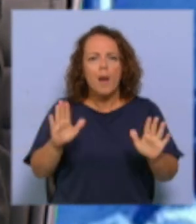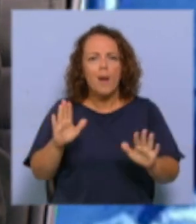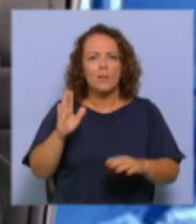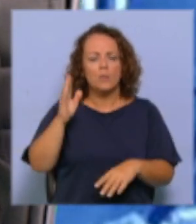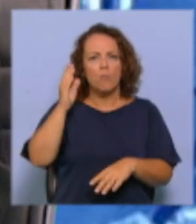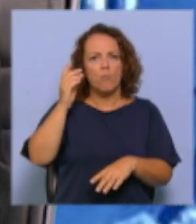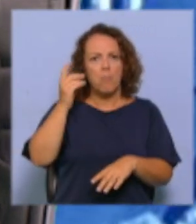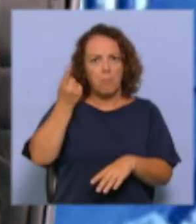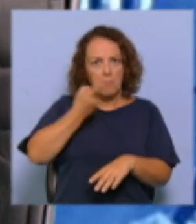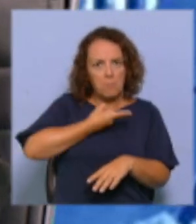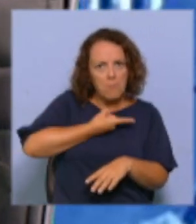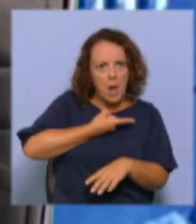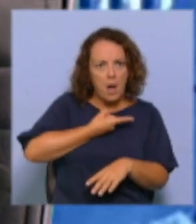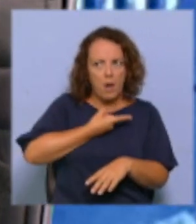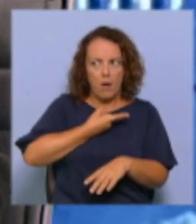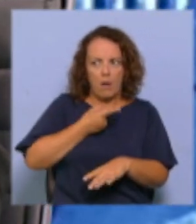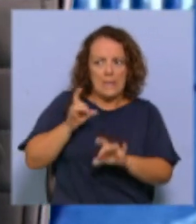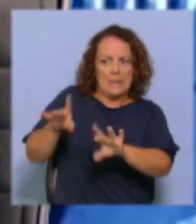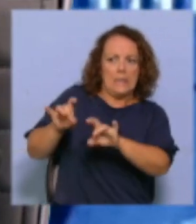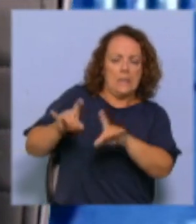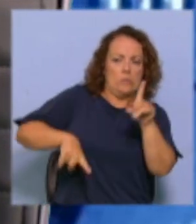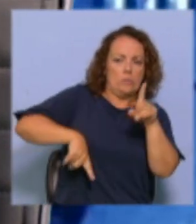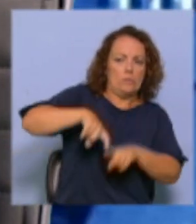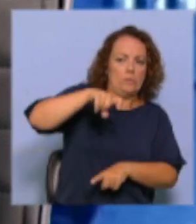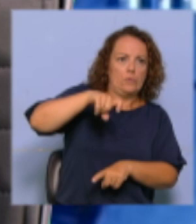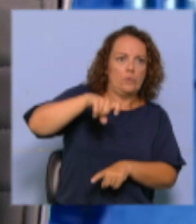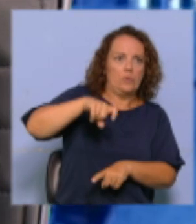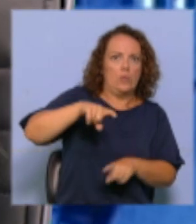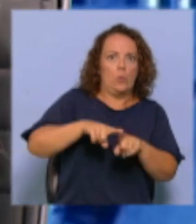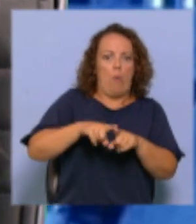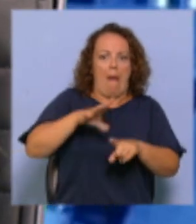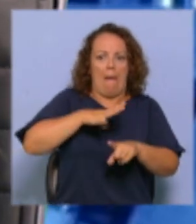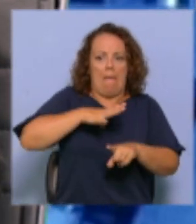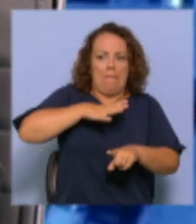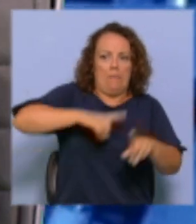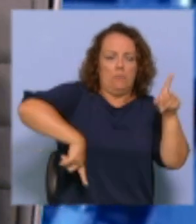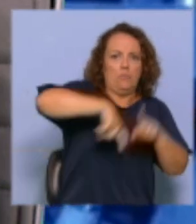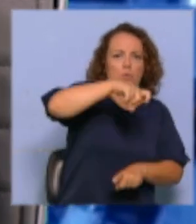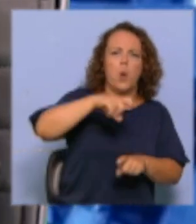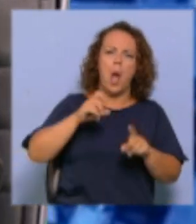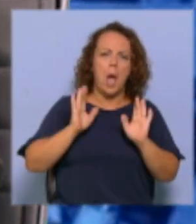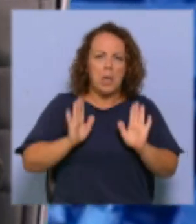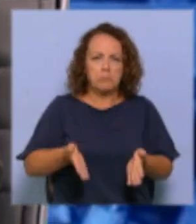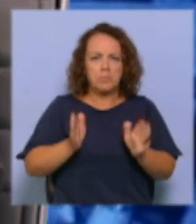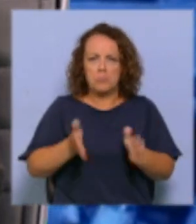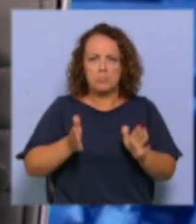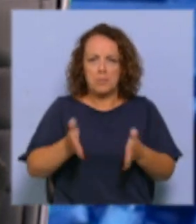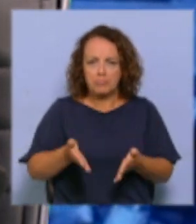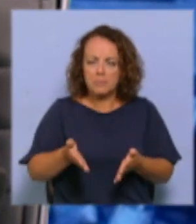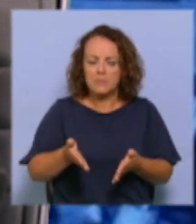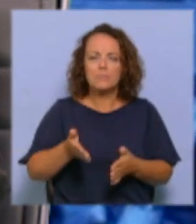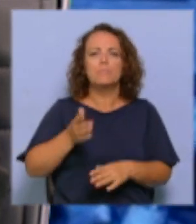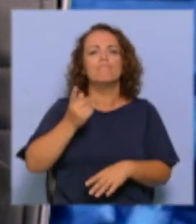de fugir assustadamente, como se diria noutros tempos, com as calças na mão. Não precisamos disso. Precisamos sim